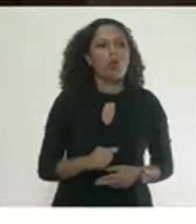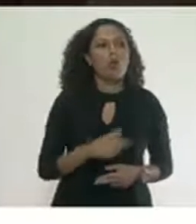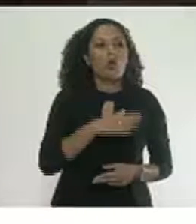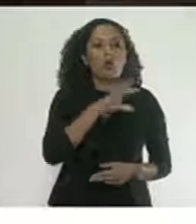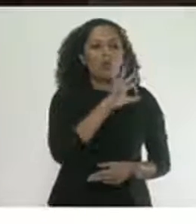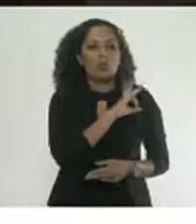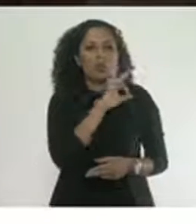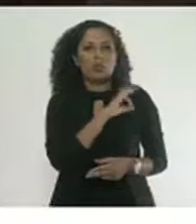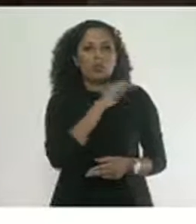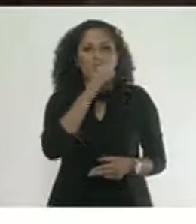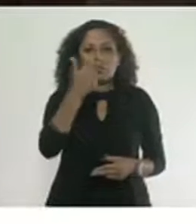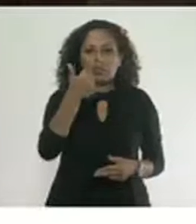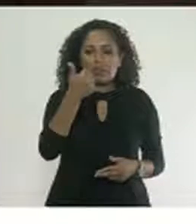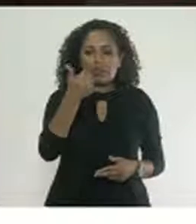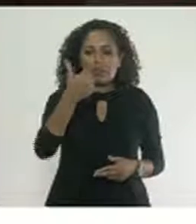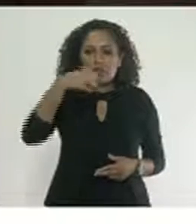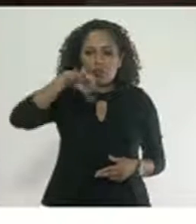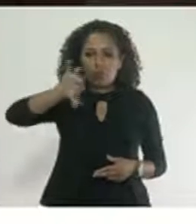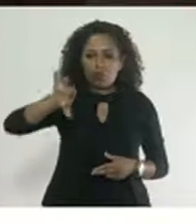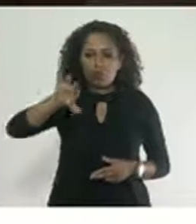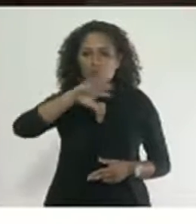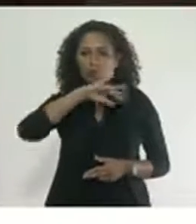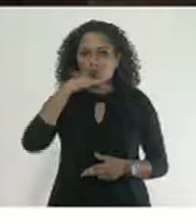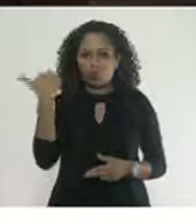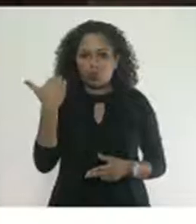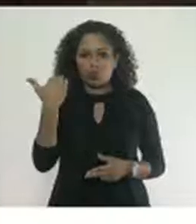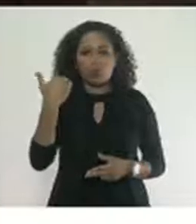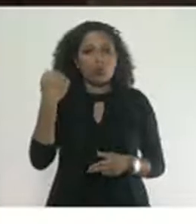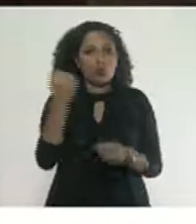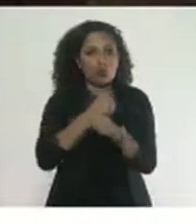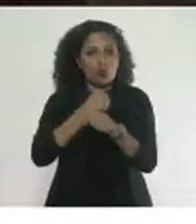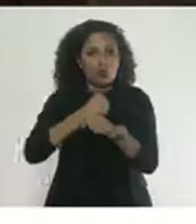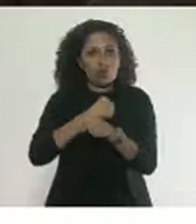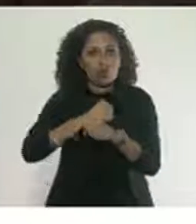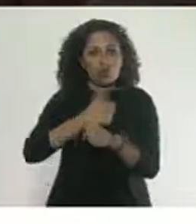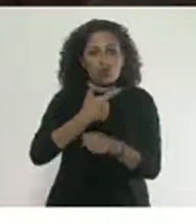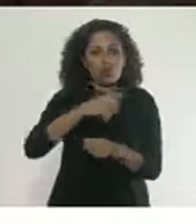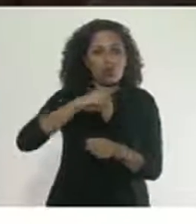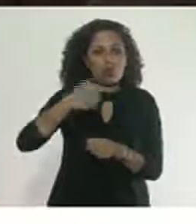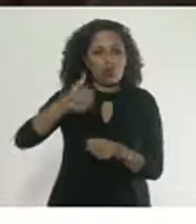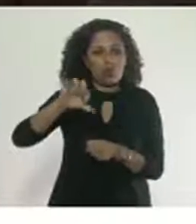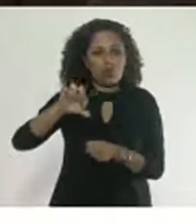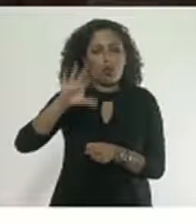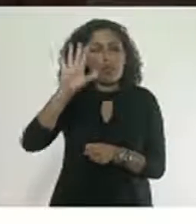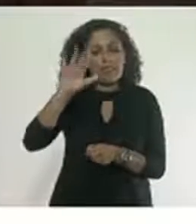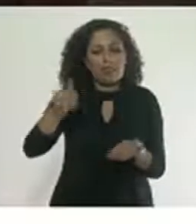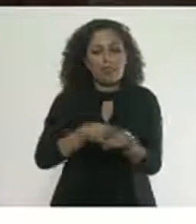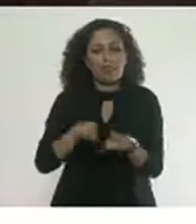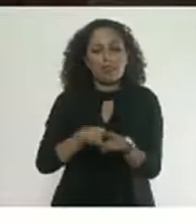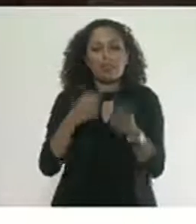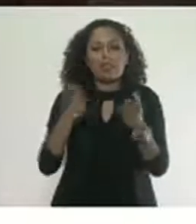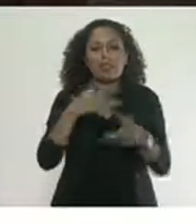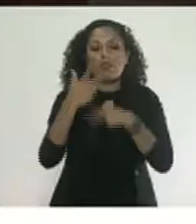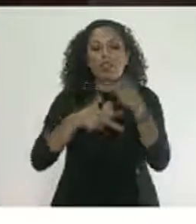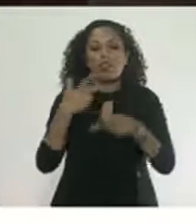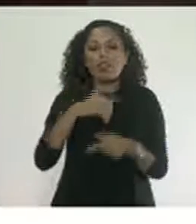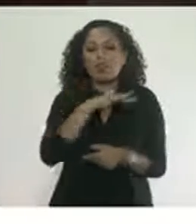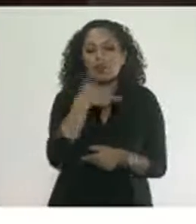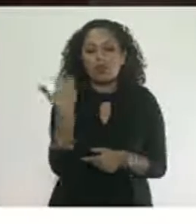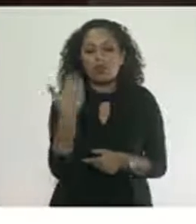o 19º morto apenas este ano. Mas eu também quero lamentar a morte de